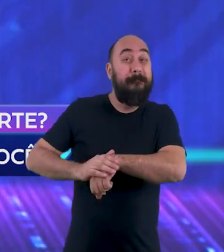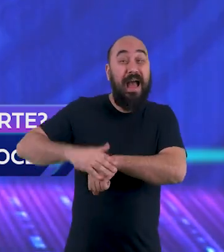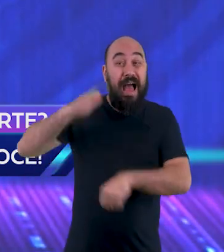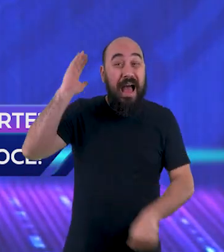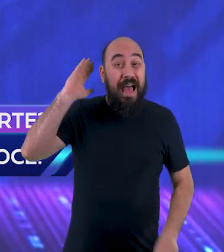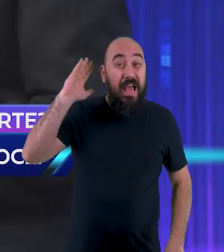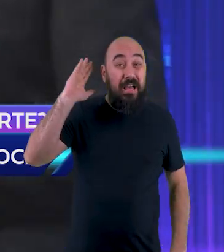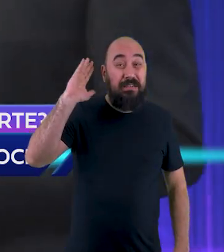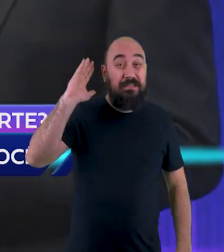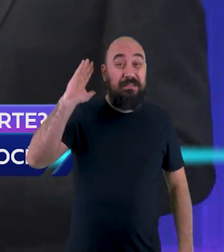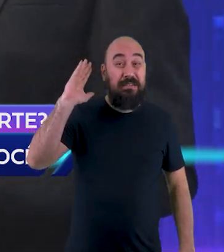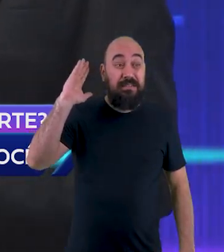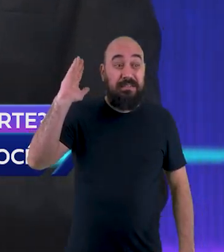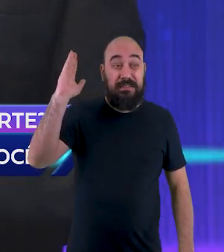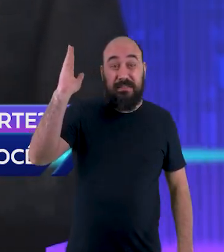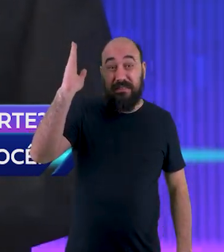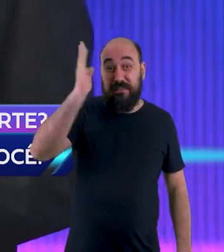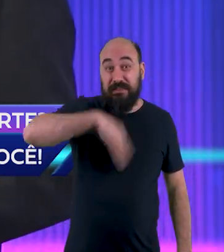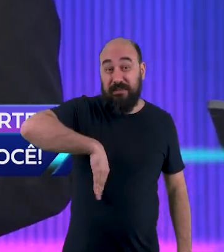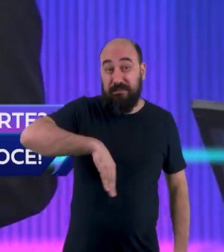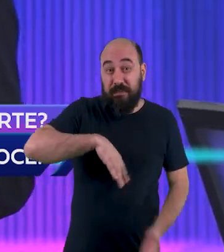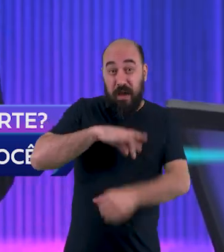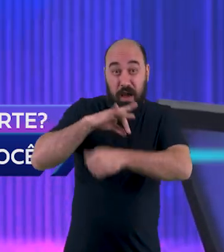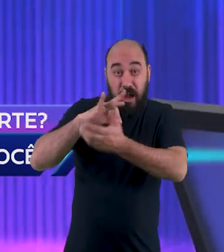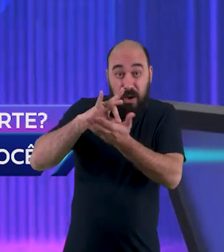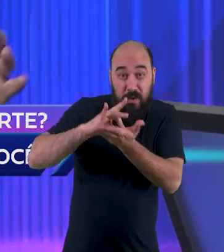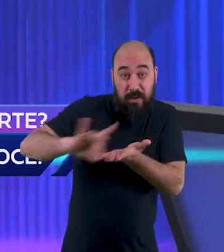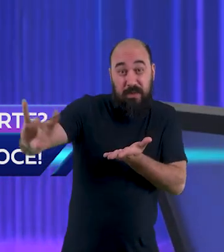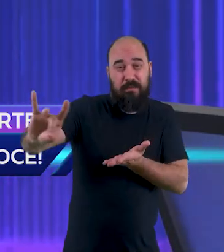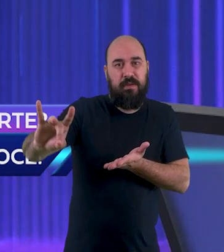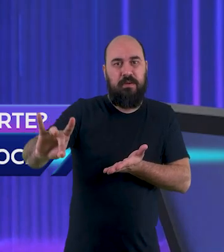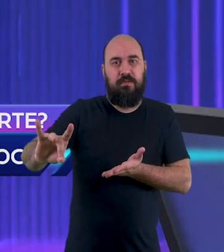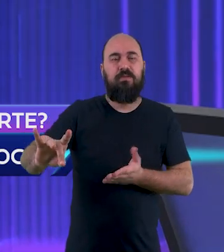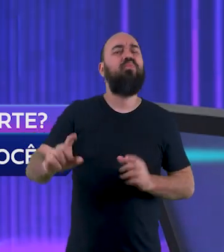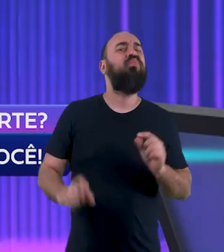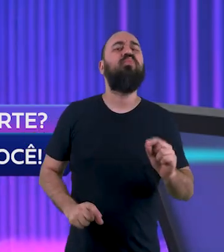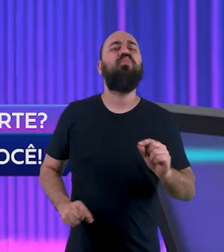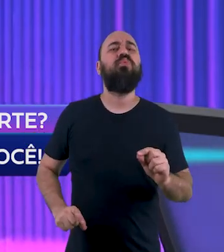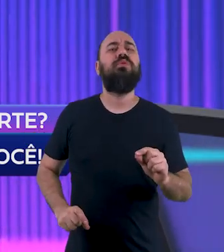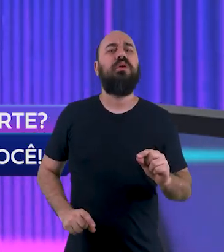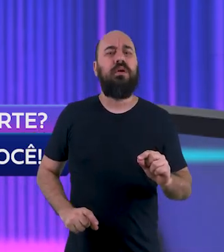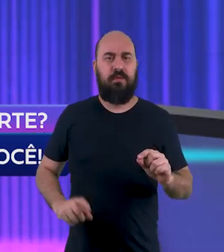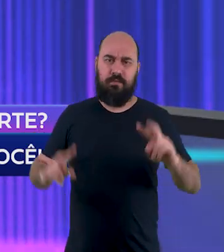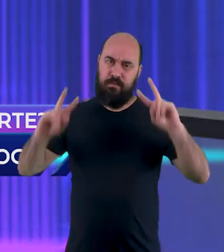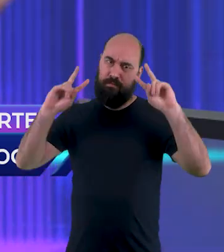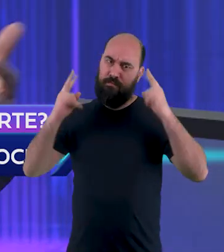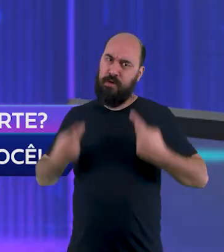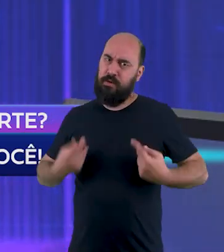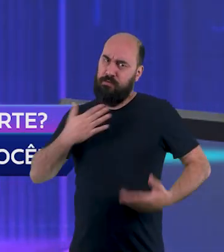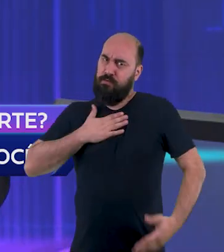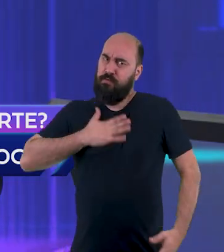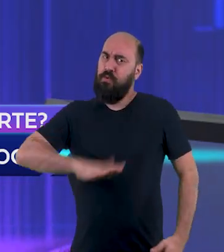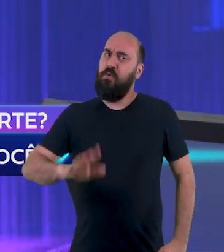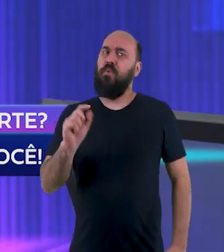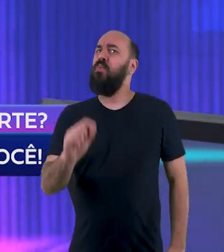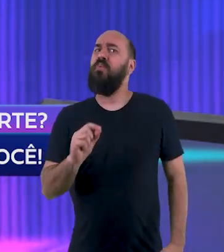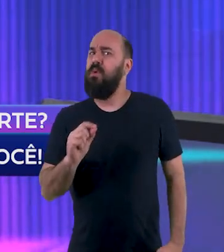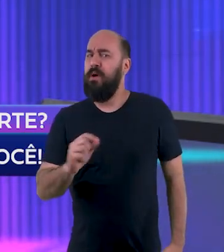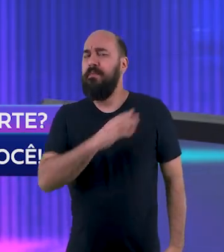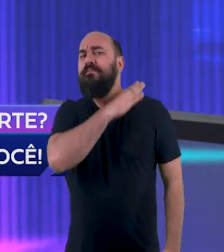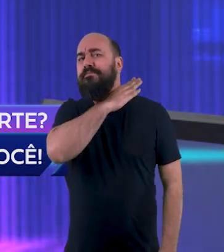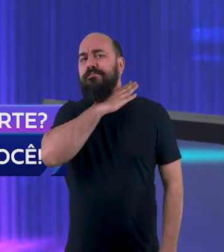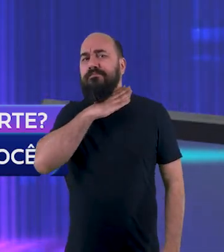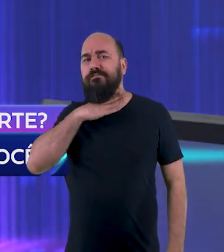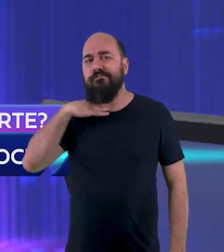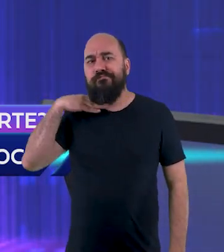é? A morte. Ninguém gosta da morte. Ninguém quer a morte. Ninguém